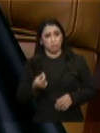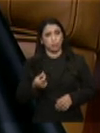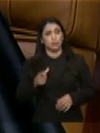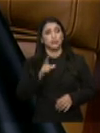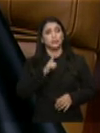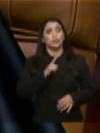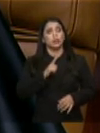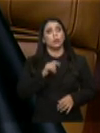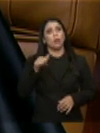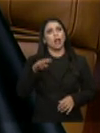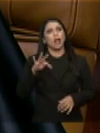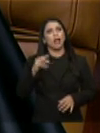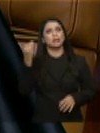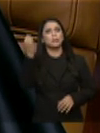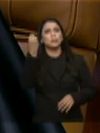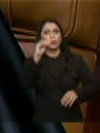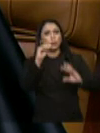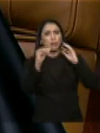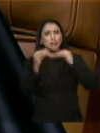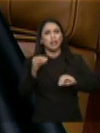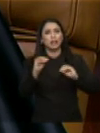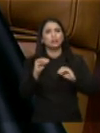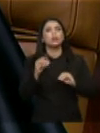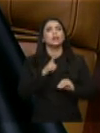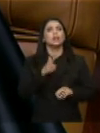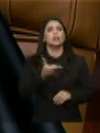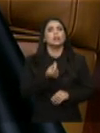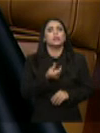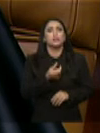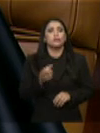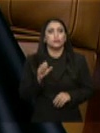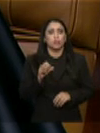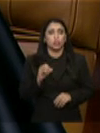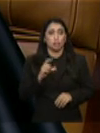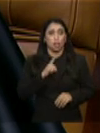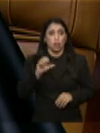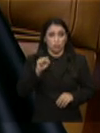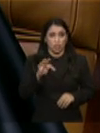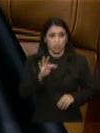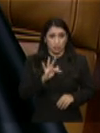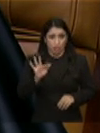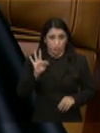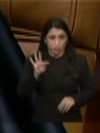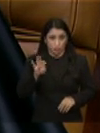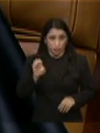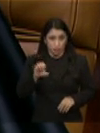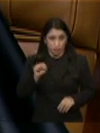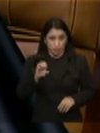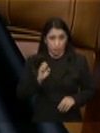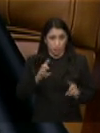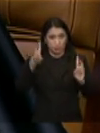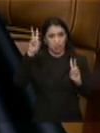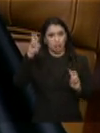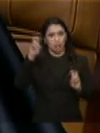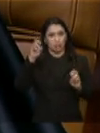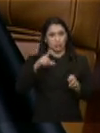ata de julgamento publicada em 8 de setembro de 2020, em que o STF fixou a seguinte tese, abro aspas,